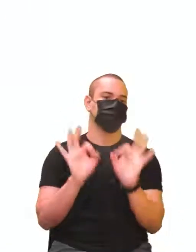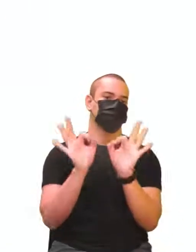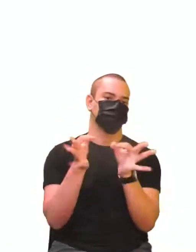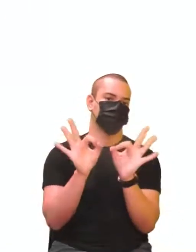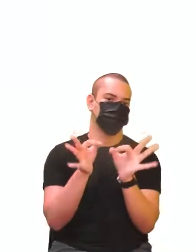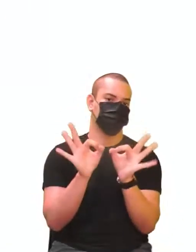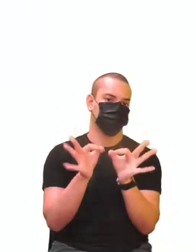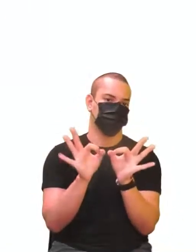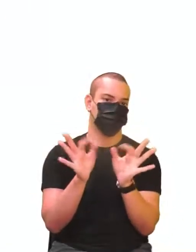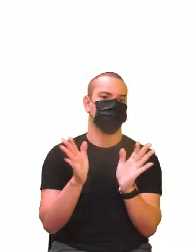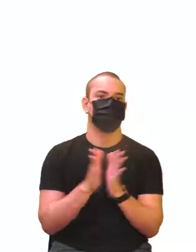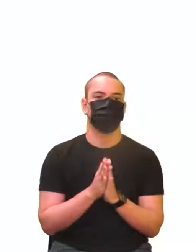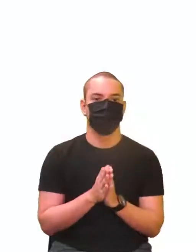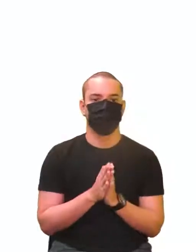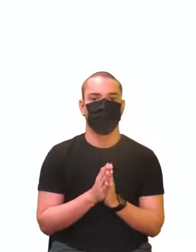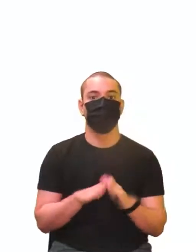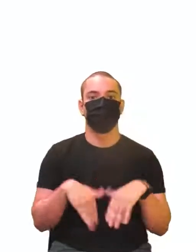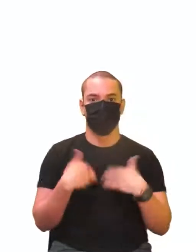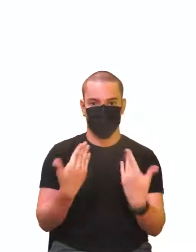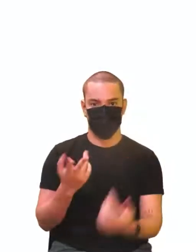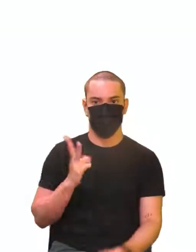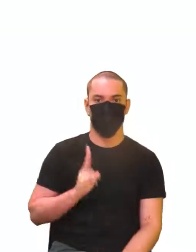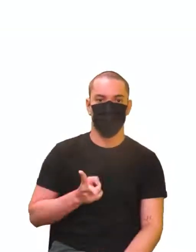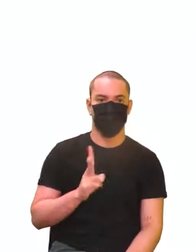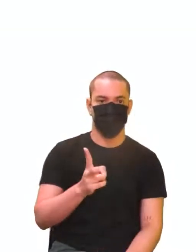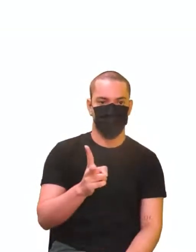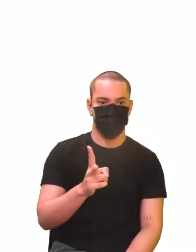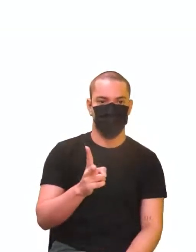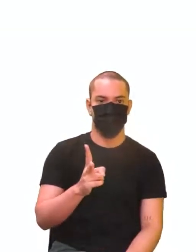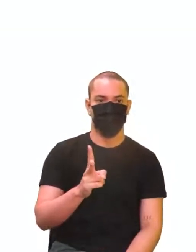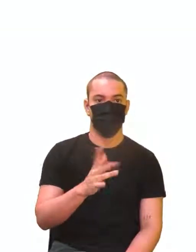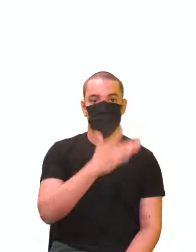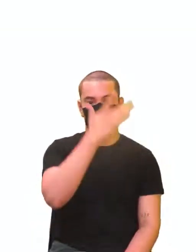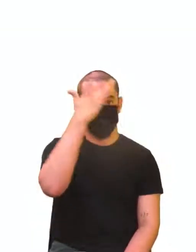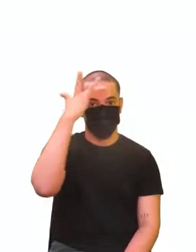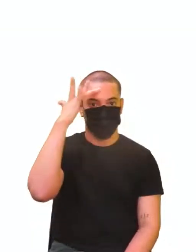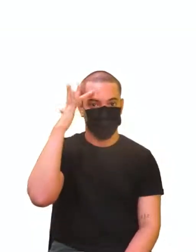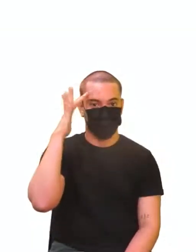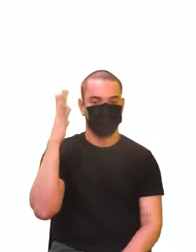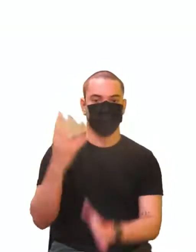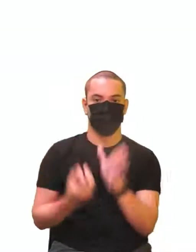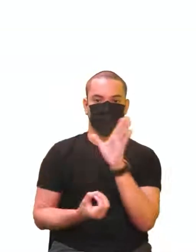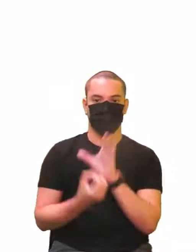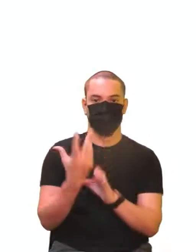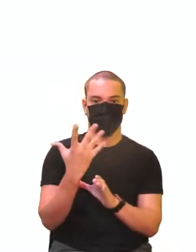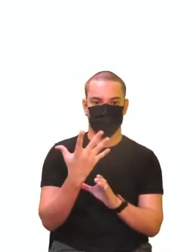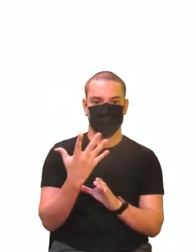Exatamente, prof. Então, vamos lá. Os indivíduos que formam,